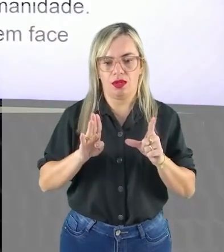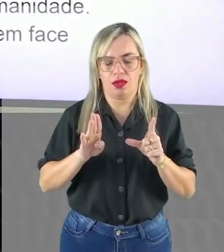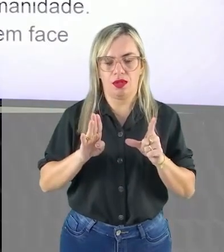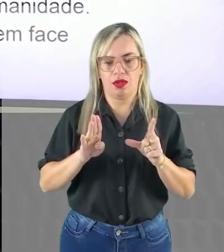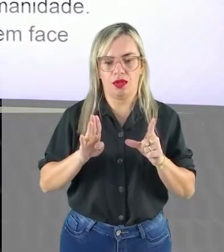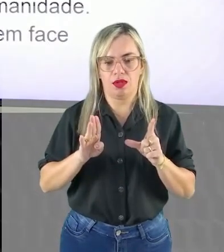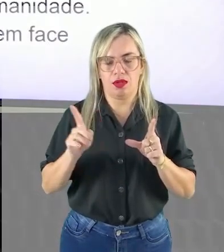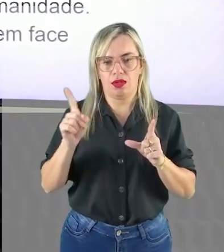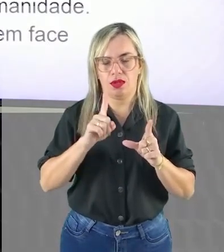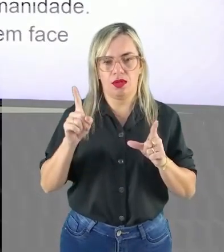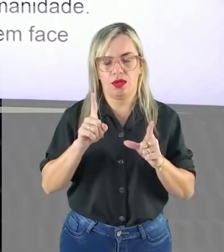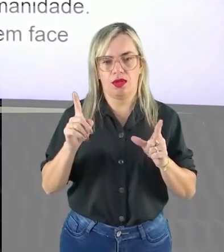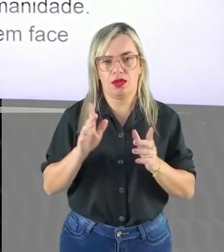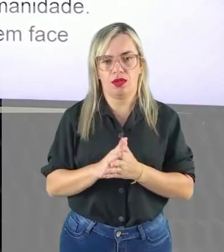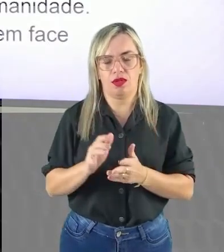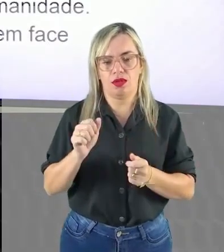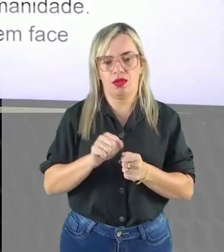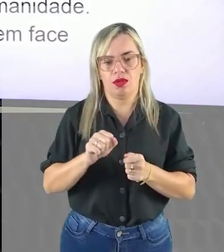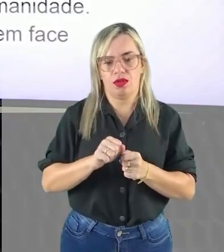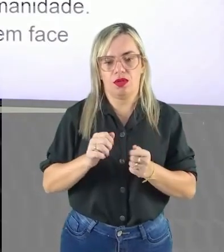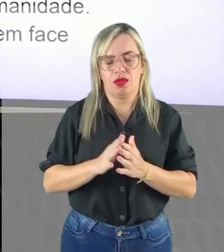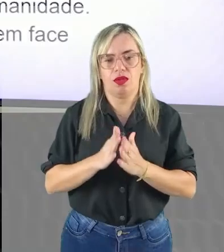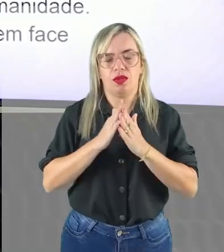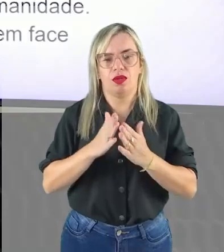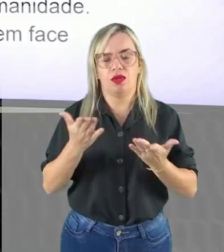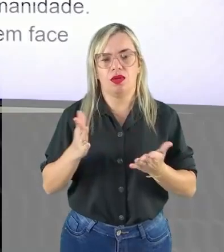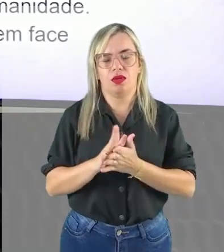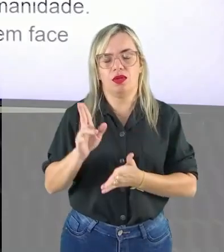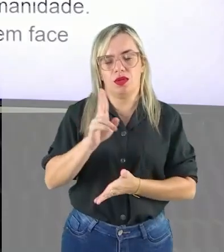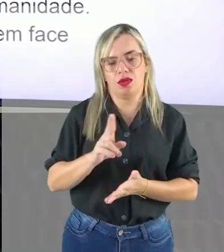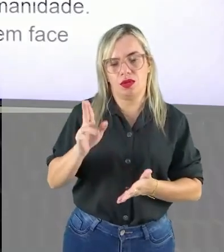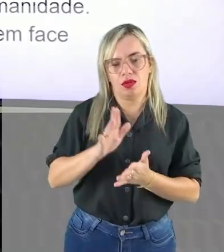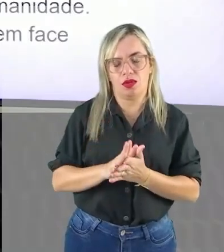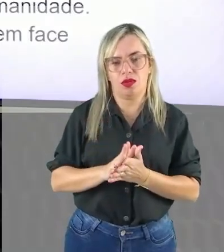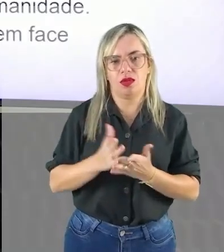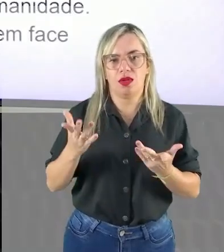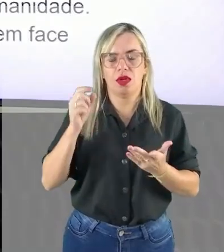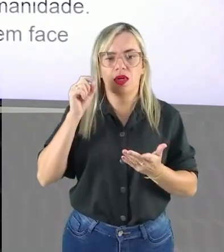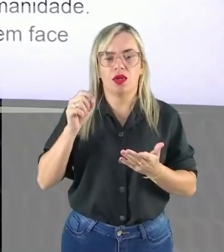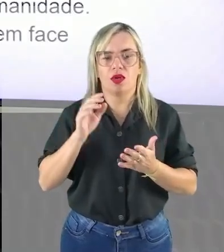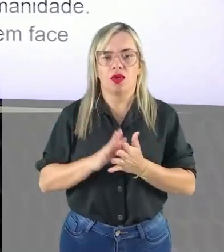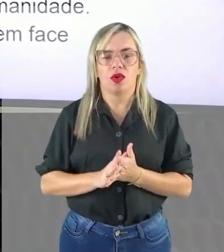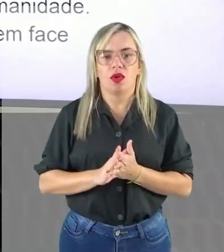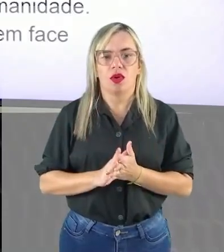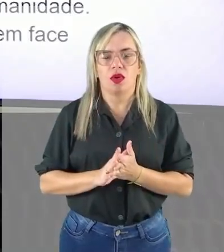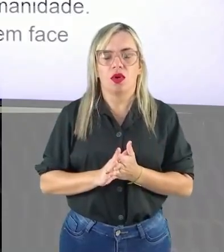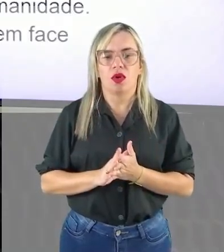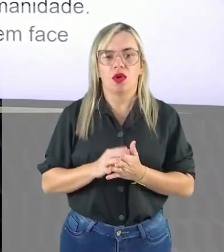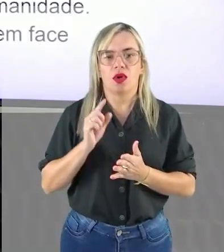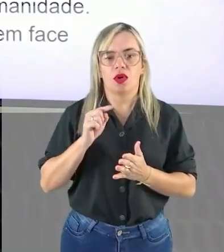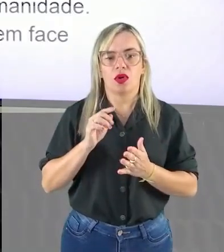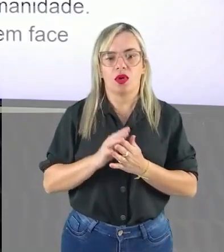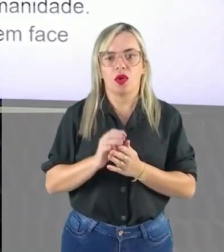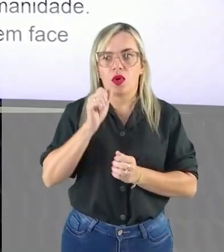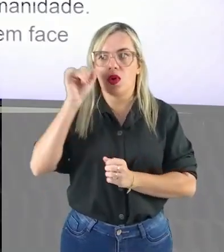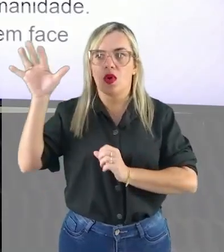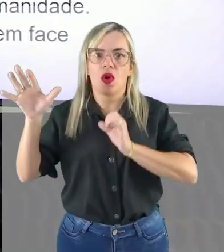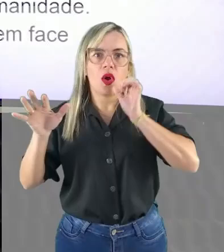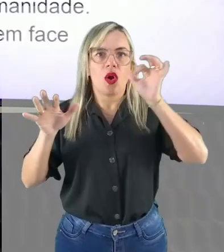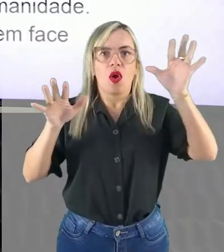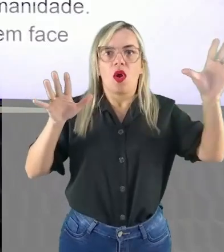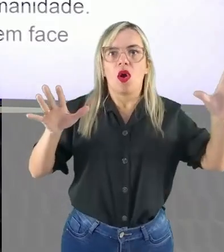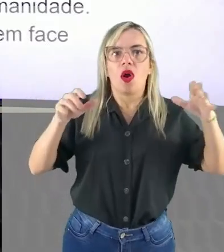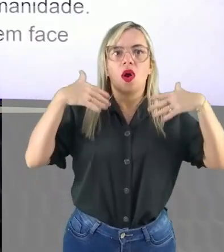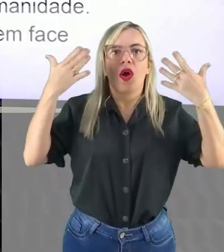pela humanidade, não, ele não faz apelo, ele, na verdade ele utiliza ali de uma interjeição, meu Deus, né? Ele se espanta, por isso que a questão fala sobre